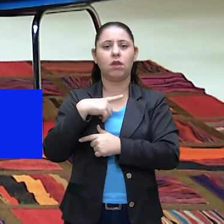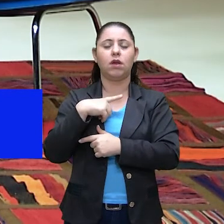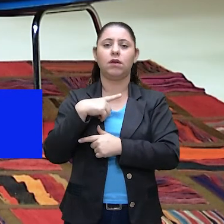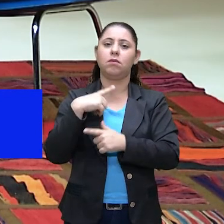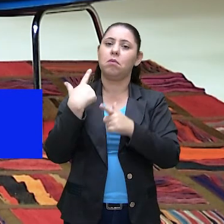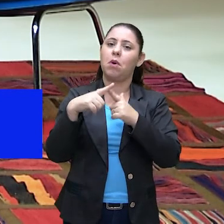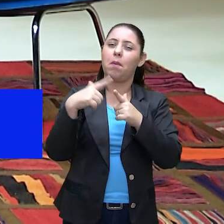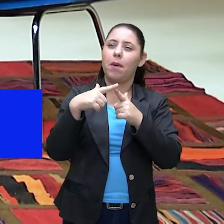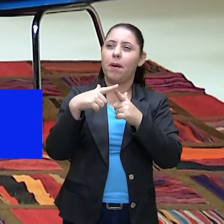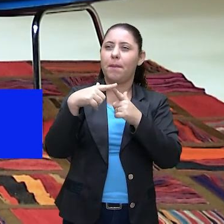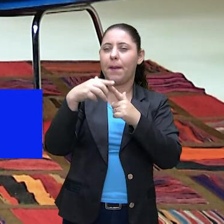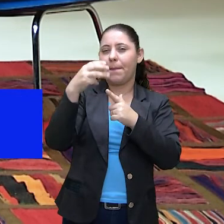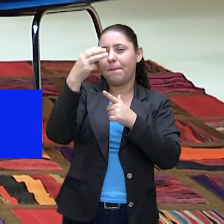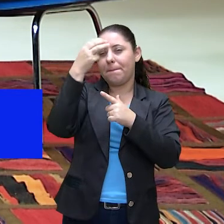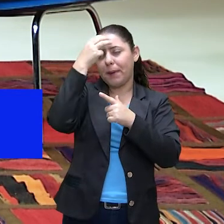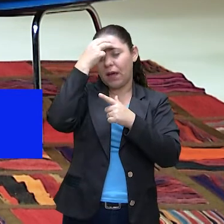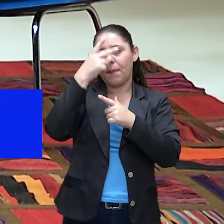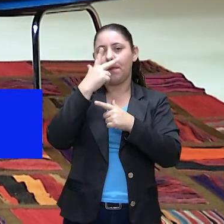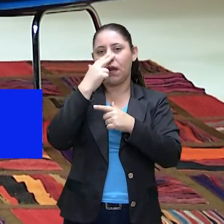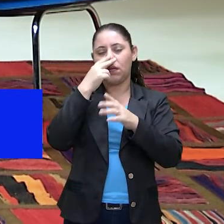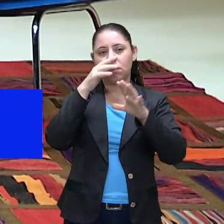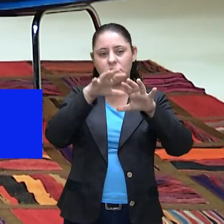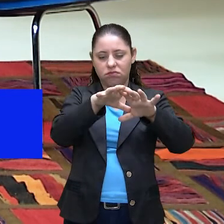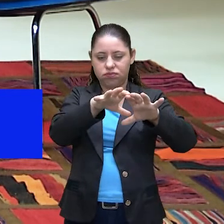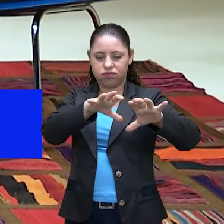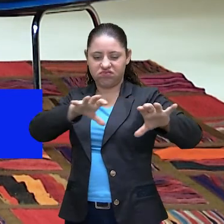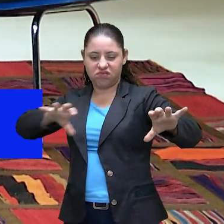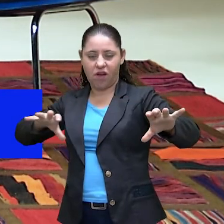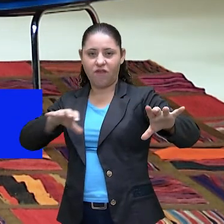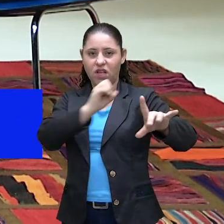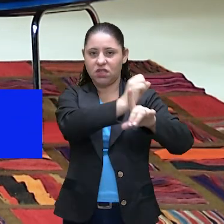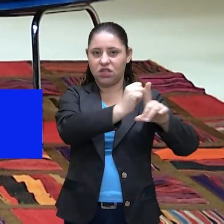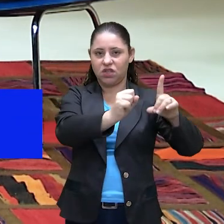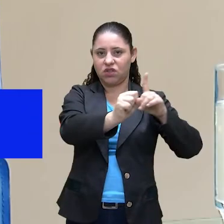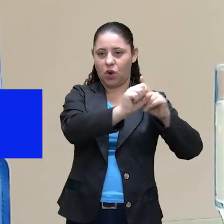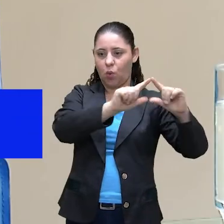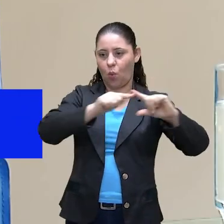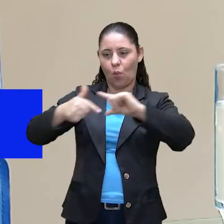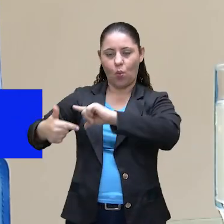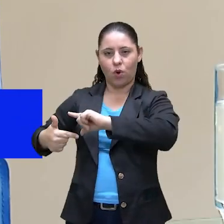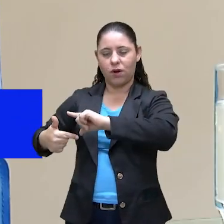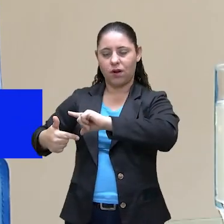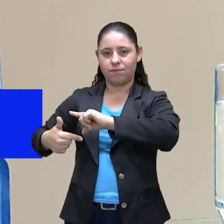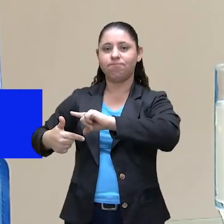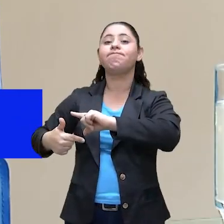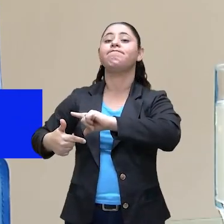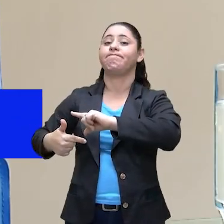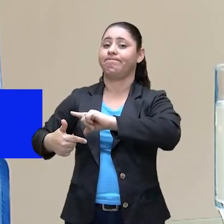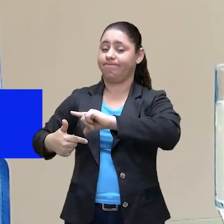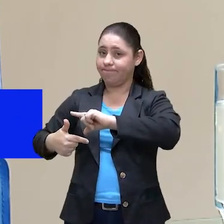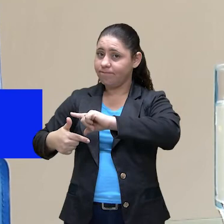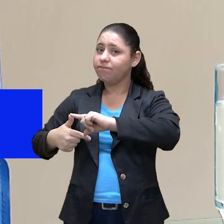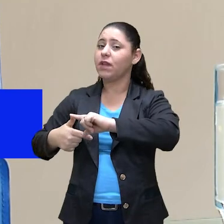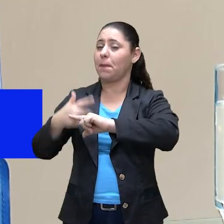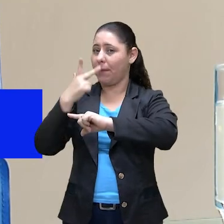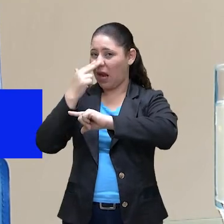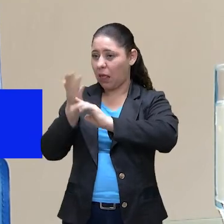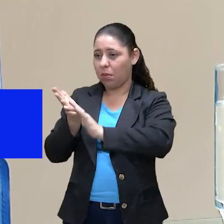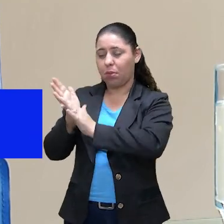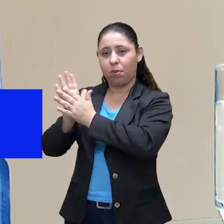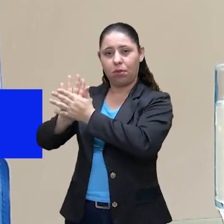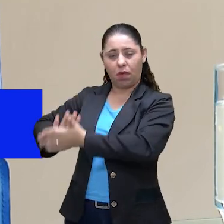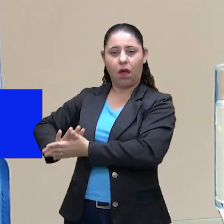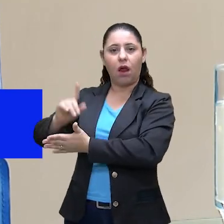pacientes com essas disfunções neurológicas, eles são meio que afastados, né, da sociedade, né? Sim, eles são